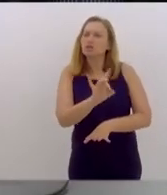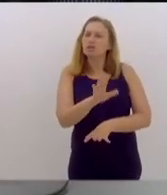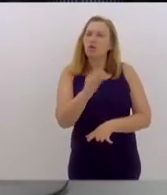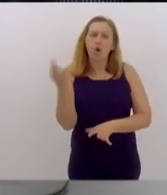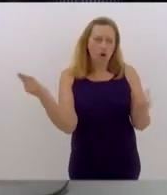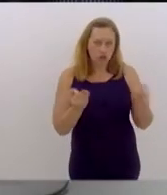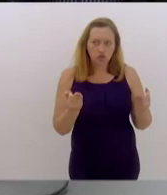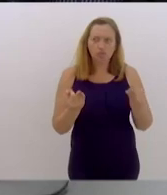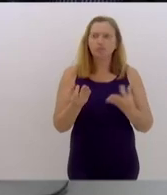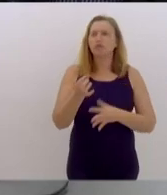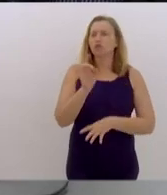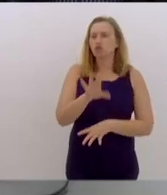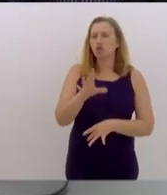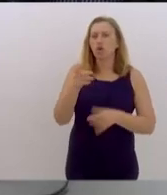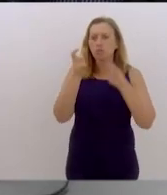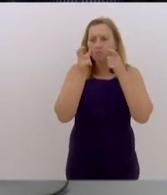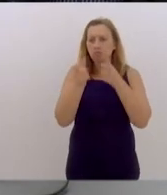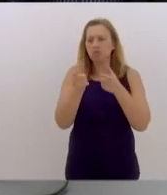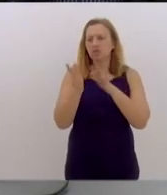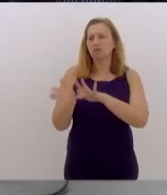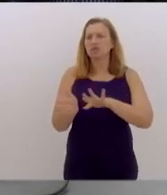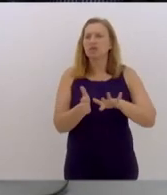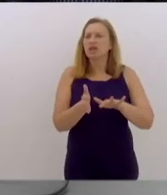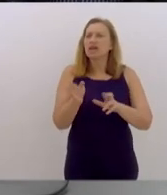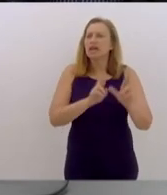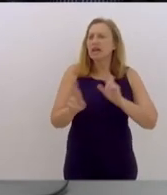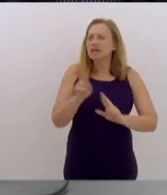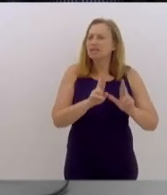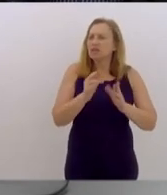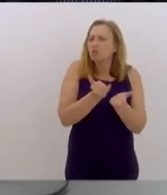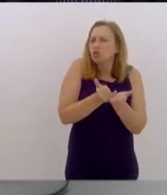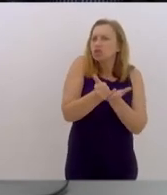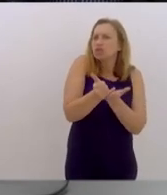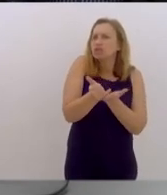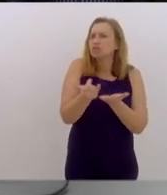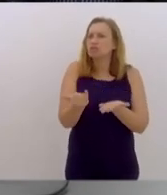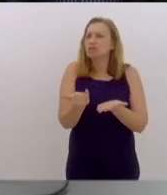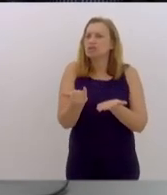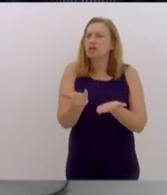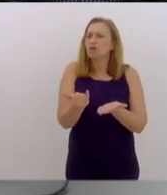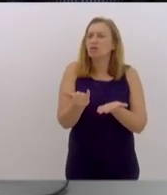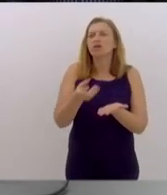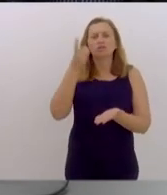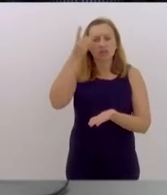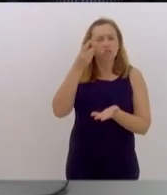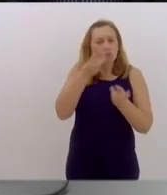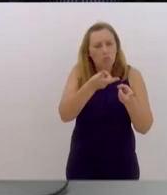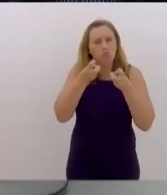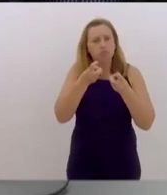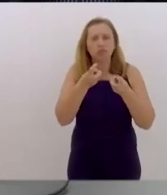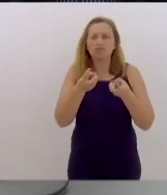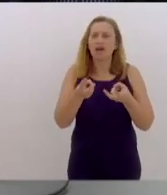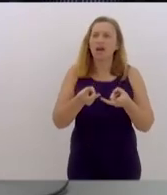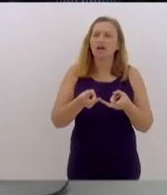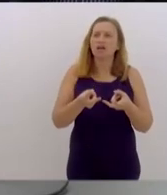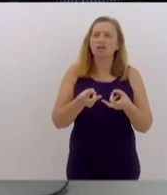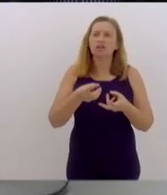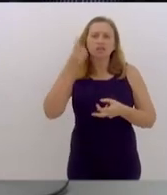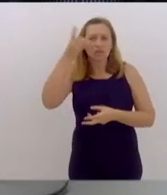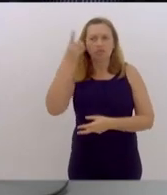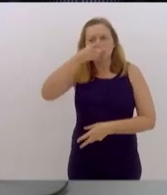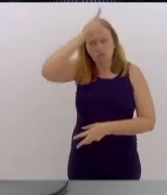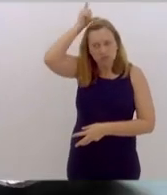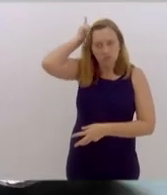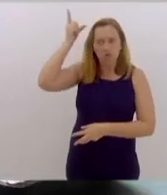sugestão Acho ótimo queria fazer só uma observação em relação a introdução esse o deputado observar Deputado